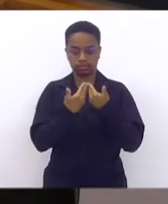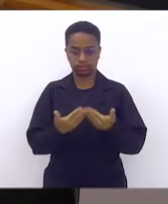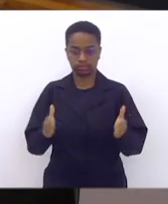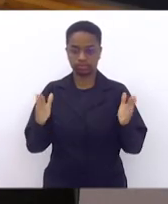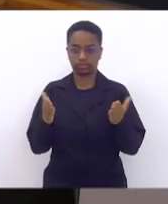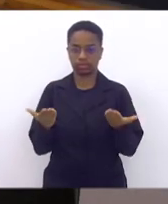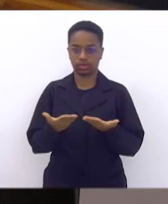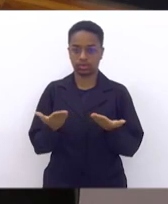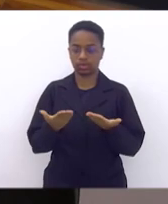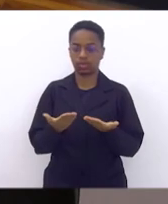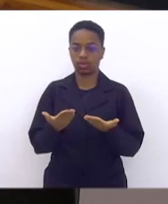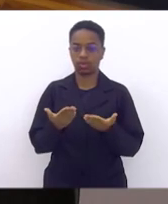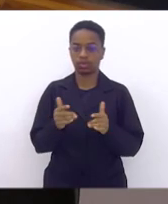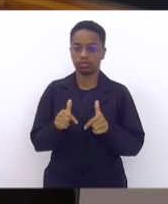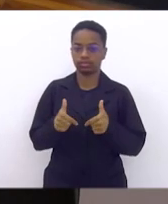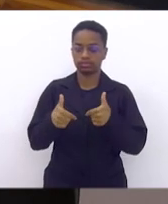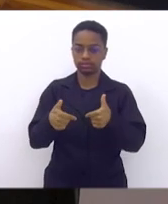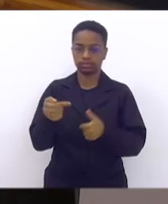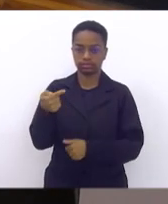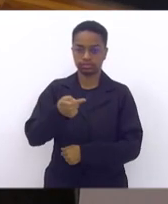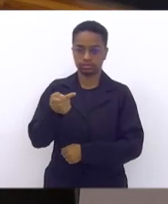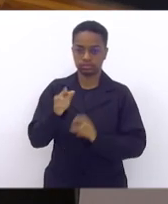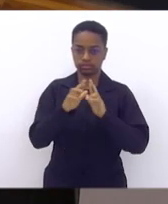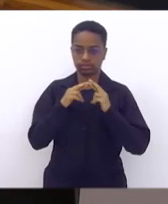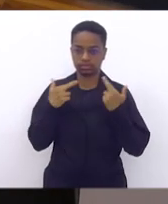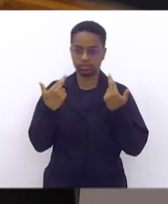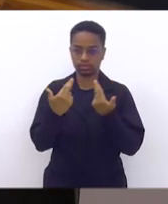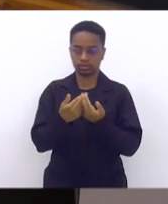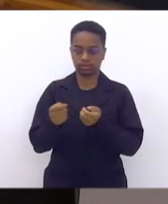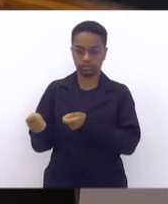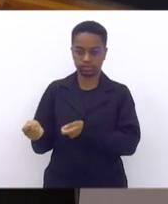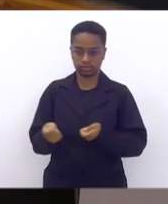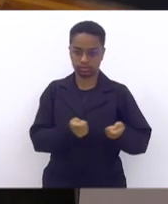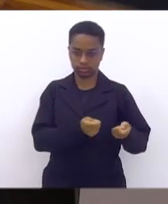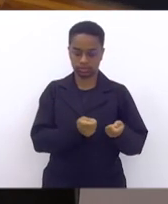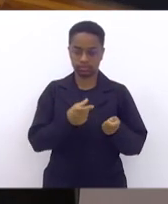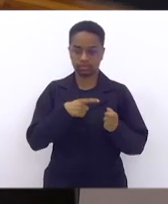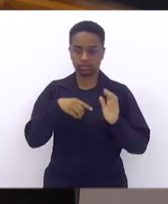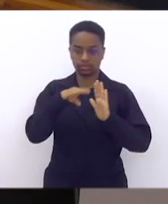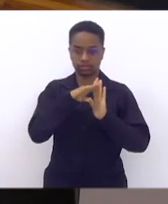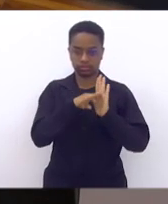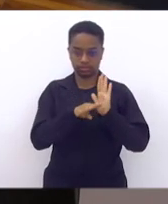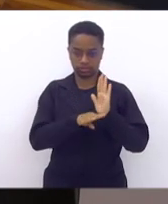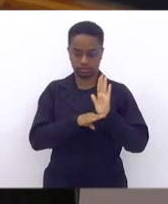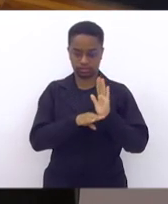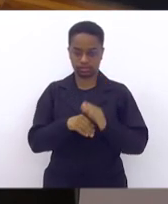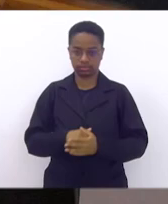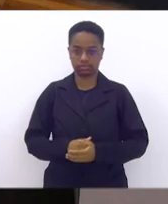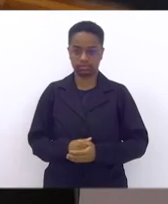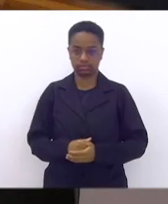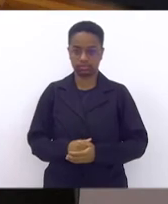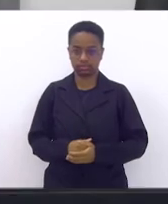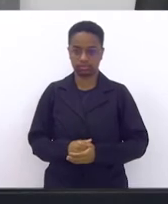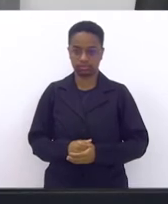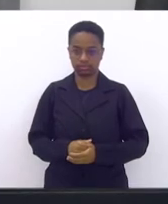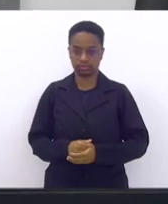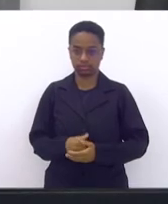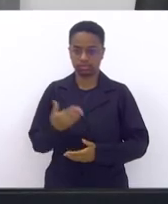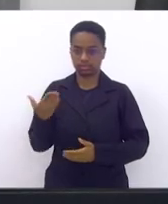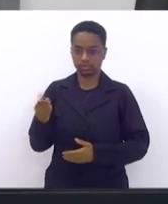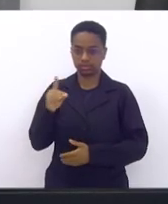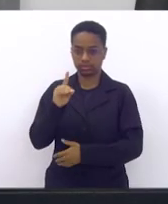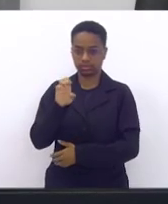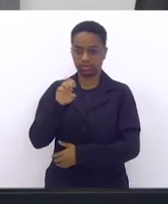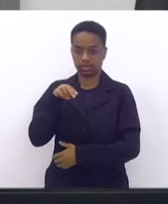por abertos os trabalhos da sétima reunião ordinária com a seguinte oitiva, da senhora Denise